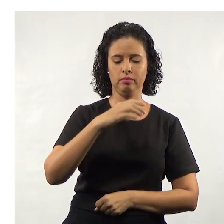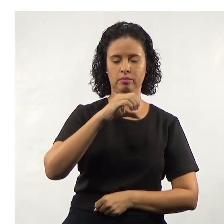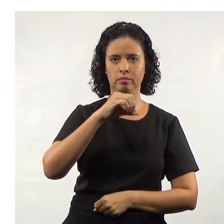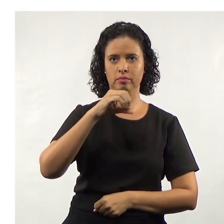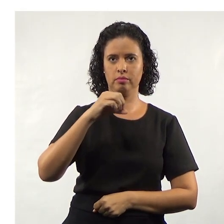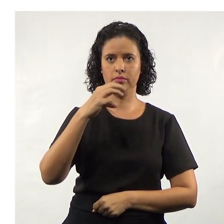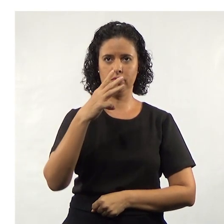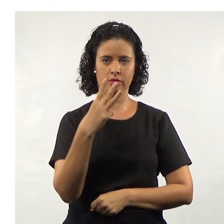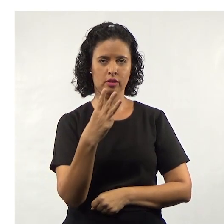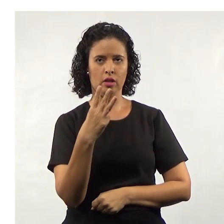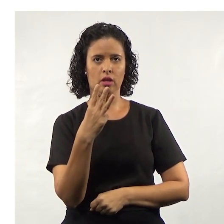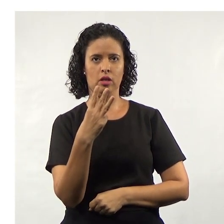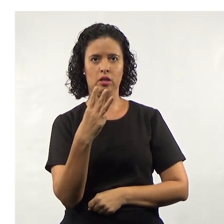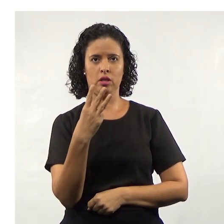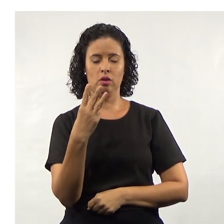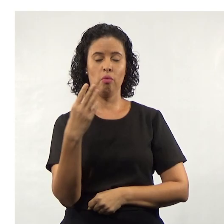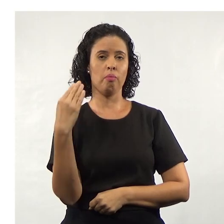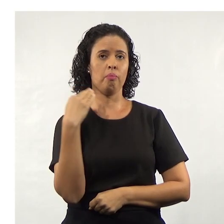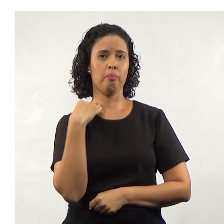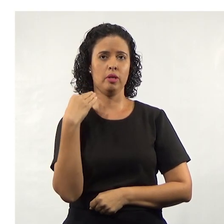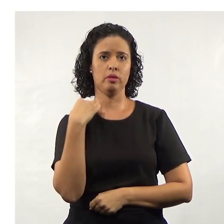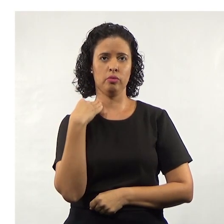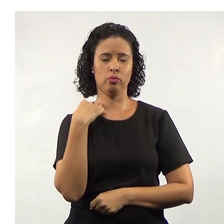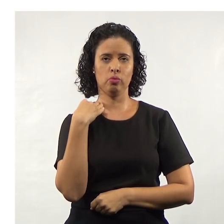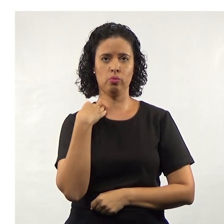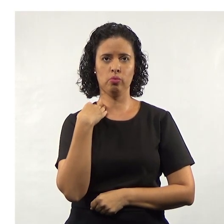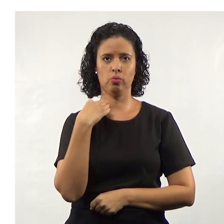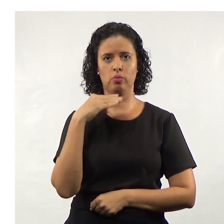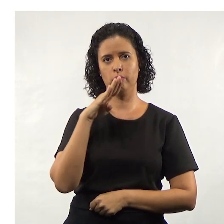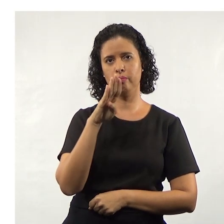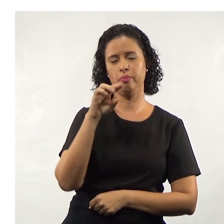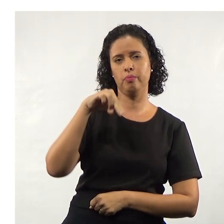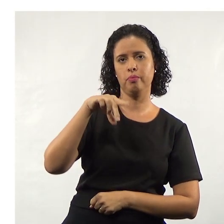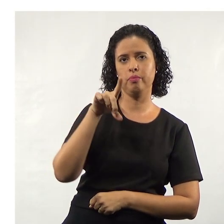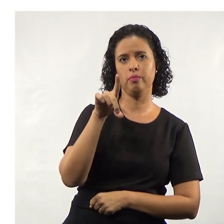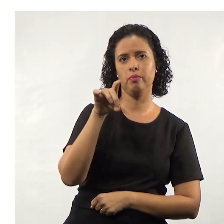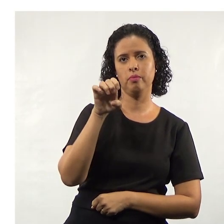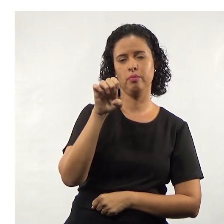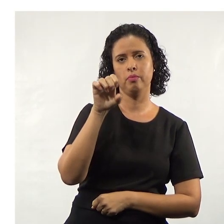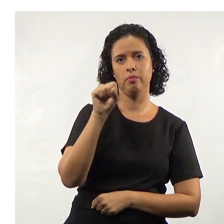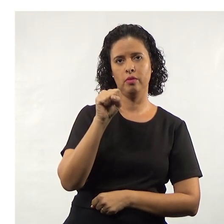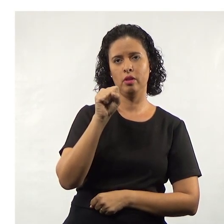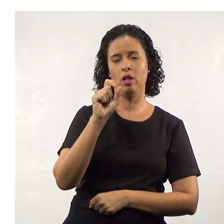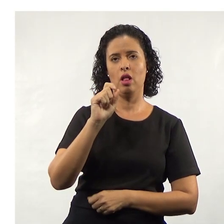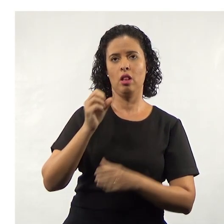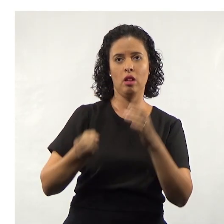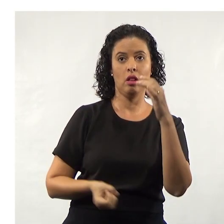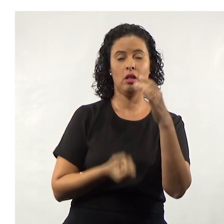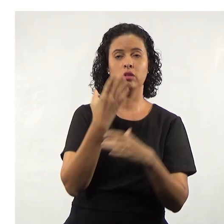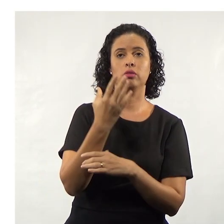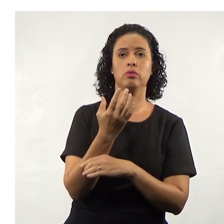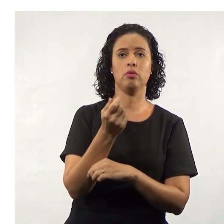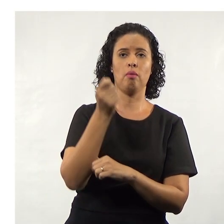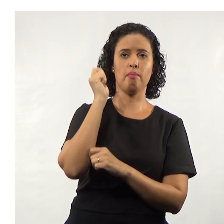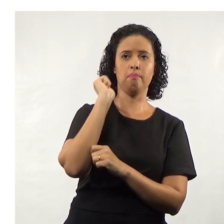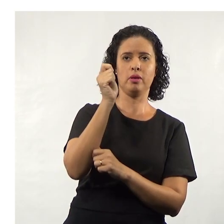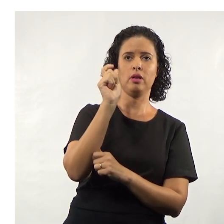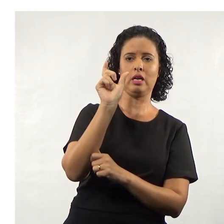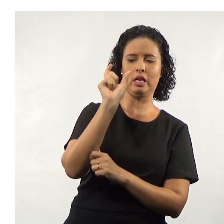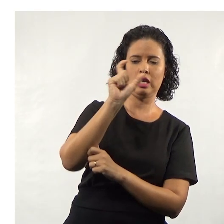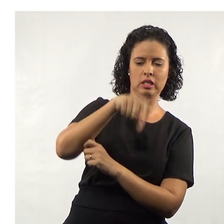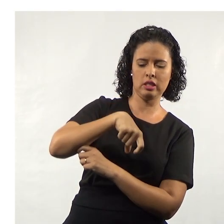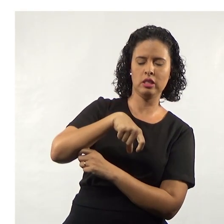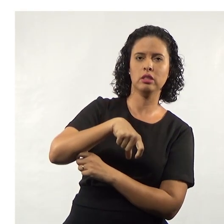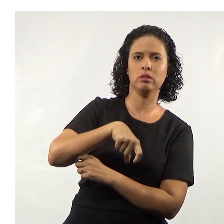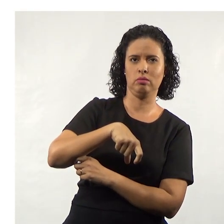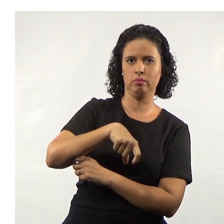tá? Cartão BNDES com taxa mensal de apenas 1% ao mês, tá? E